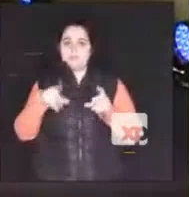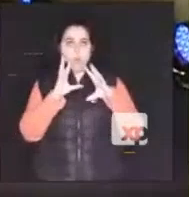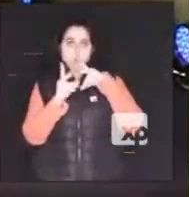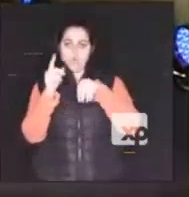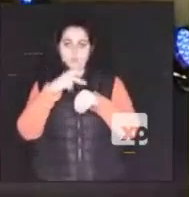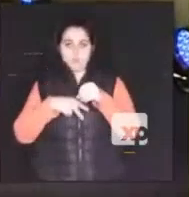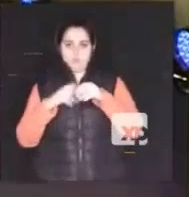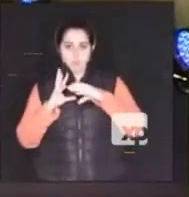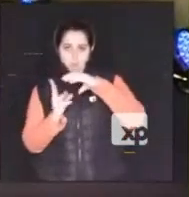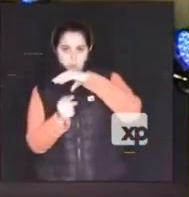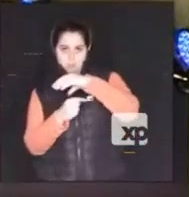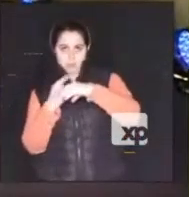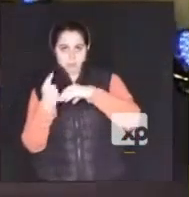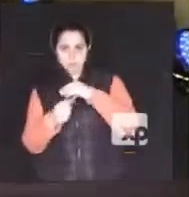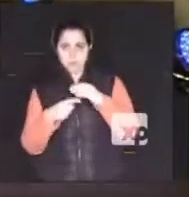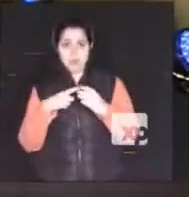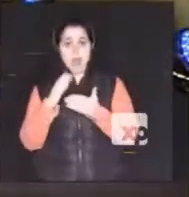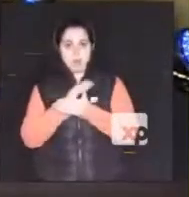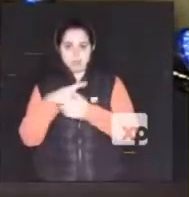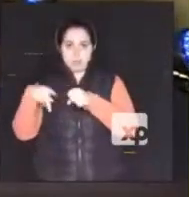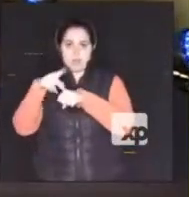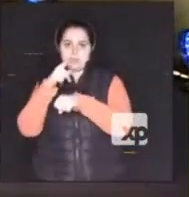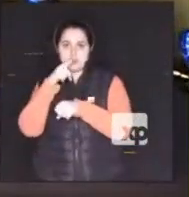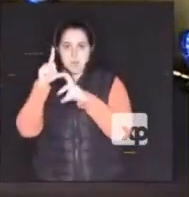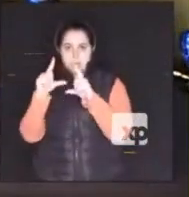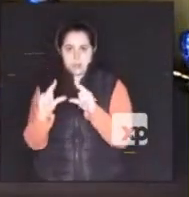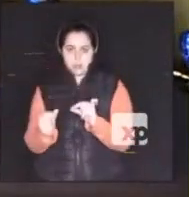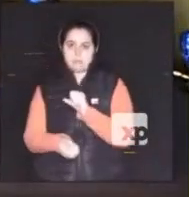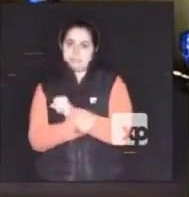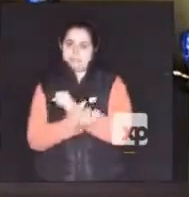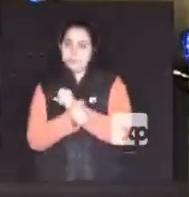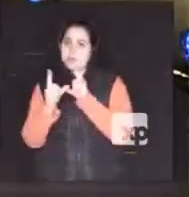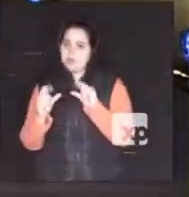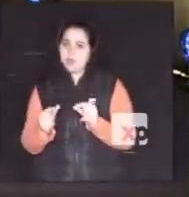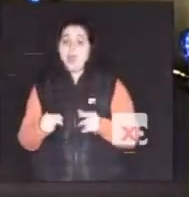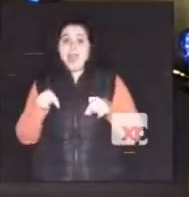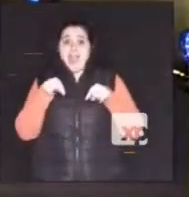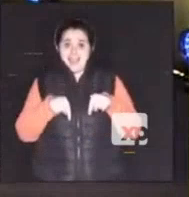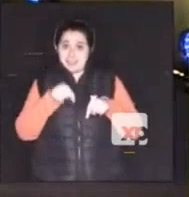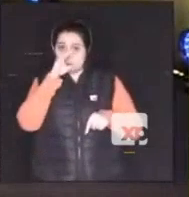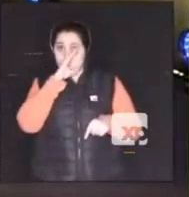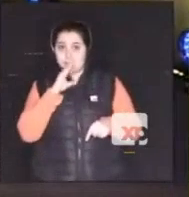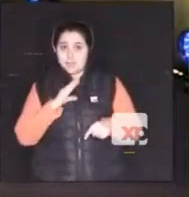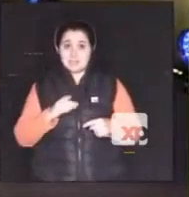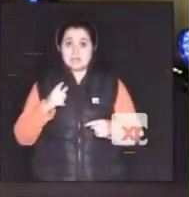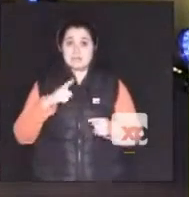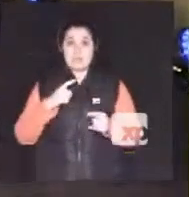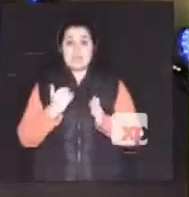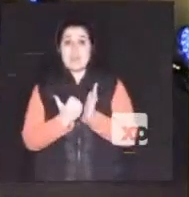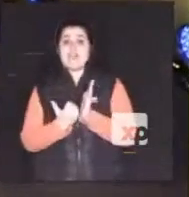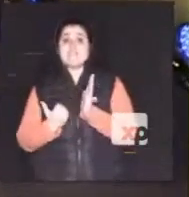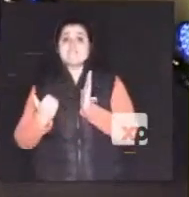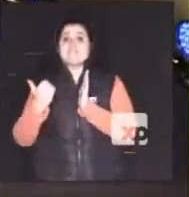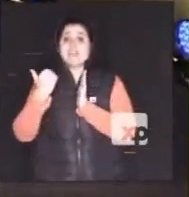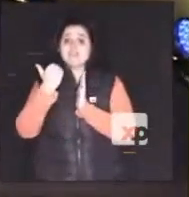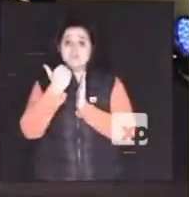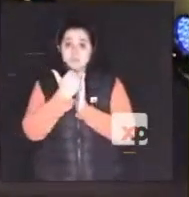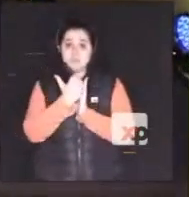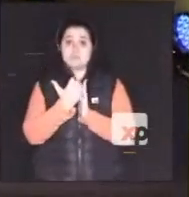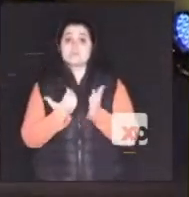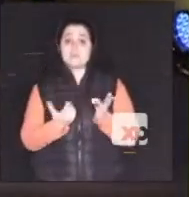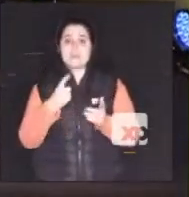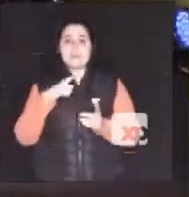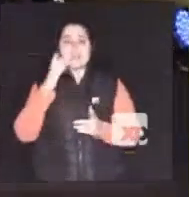conseguem reduzi-la a níveis mínimos aqui nós tivemos avanços e recuos o processo não é linear